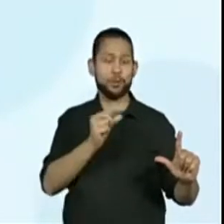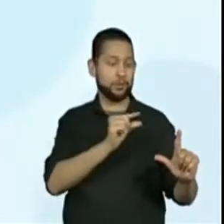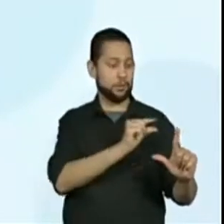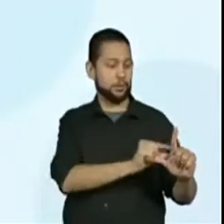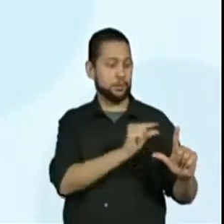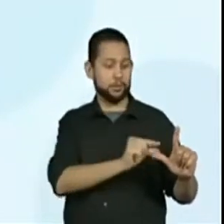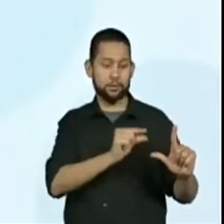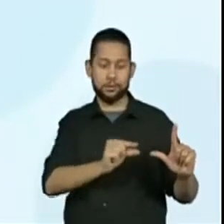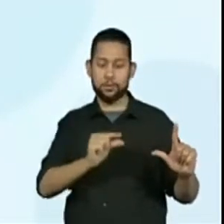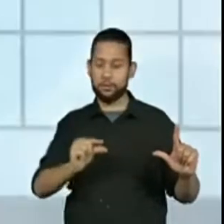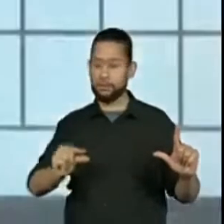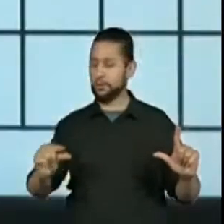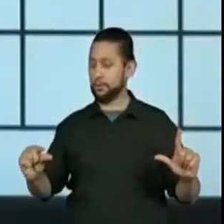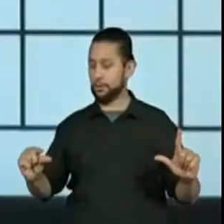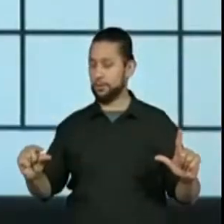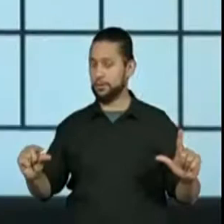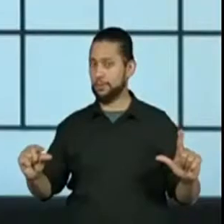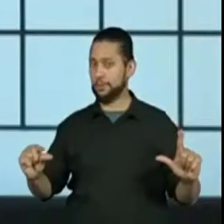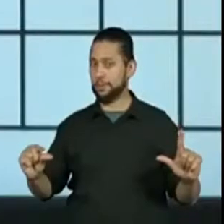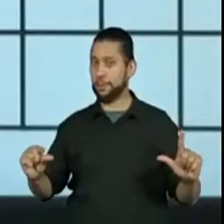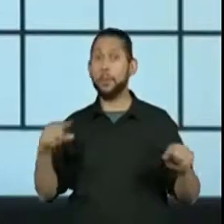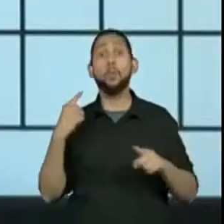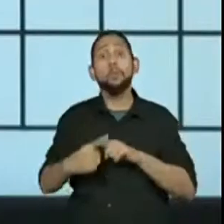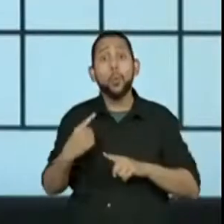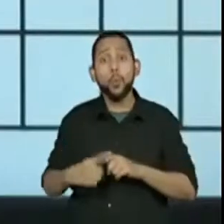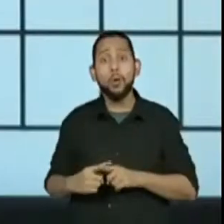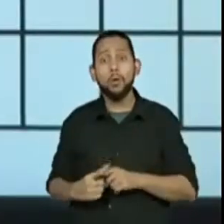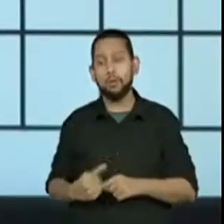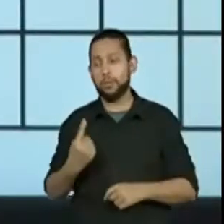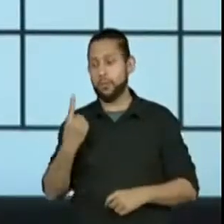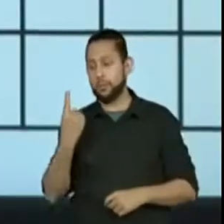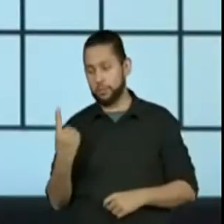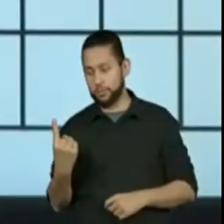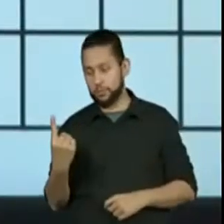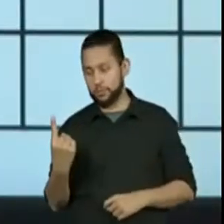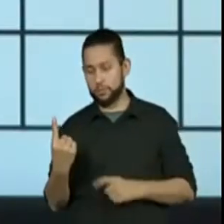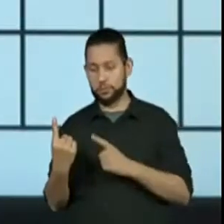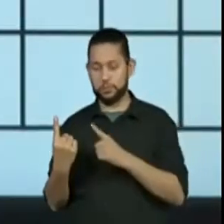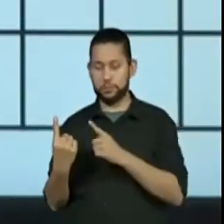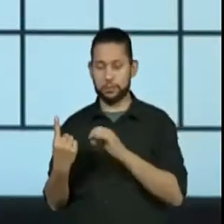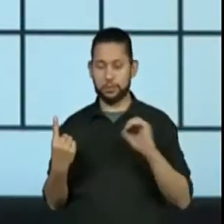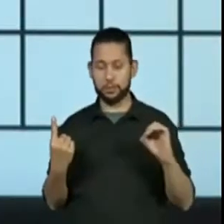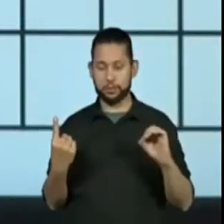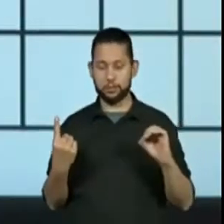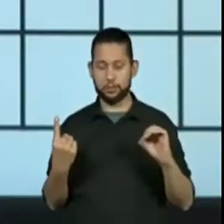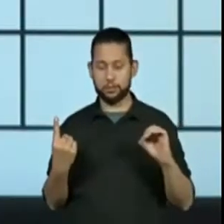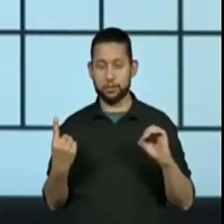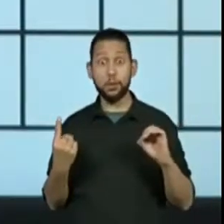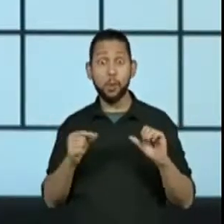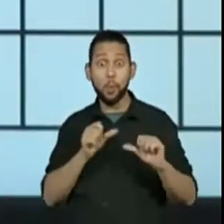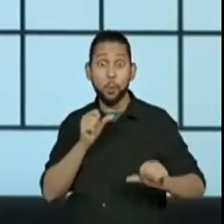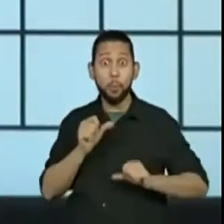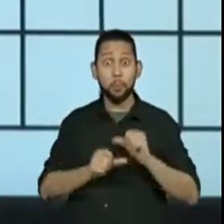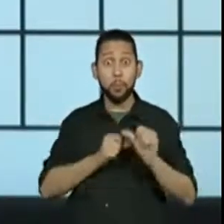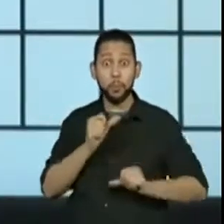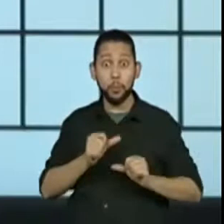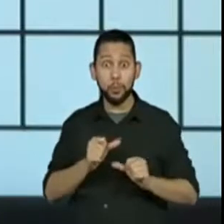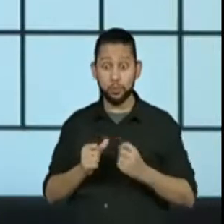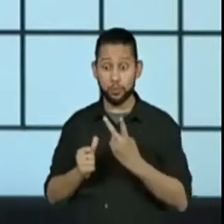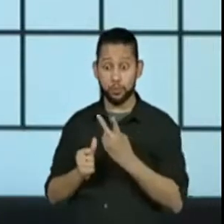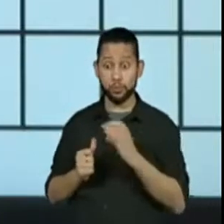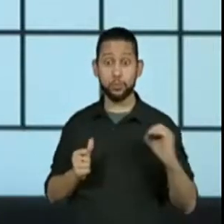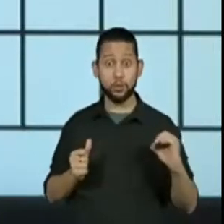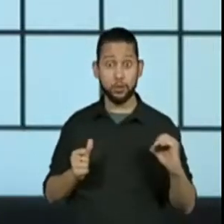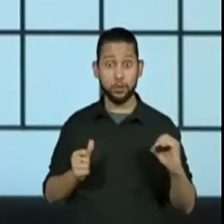ocupar 6 quadradinhos de comprimento por 2